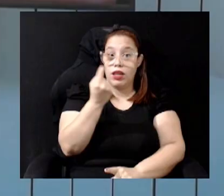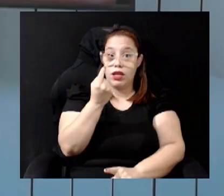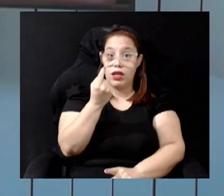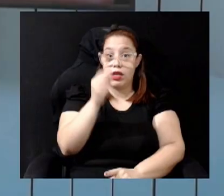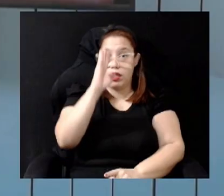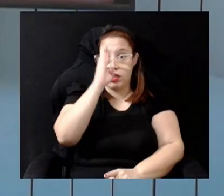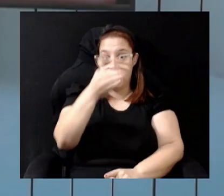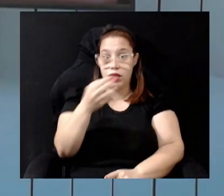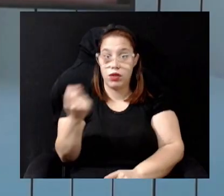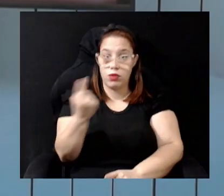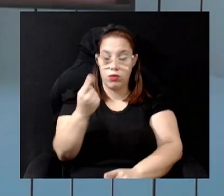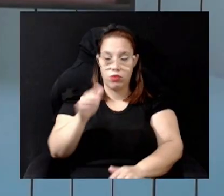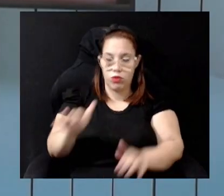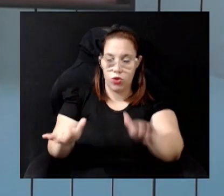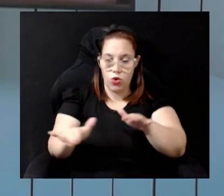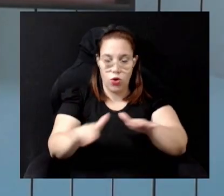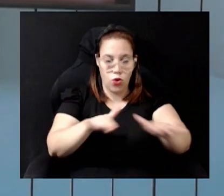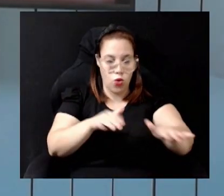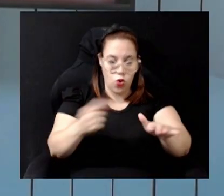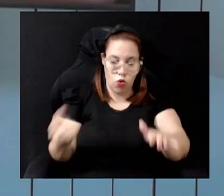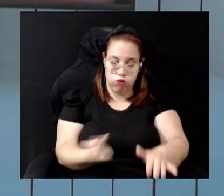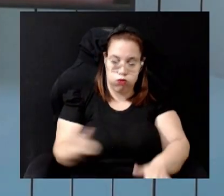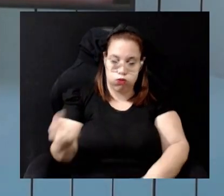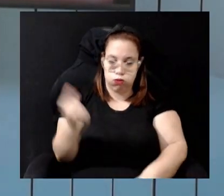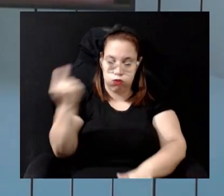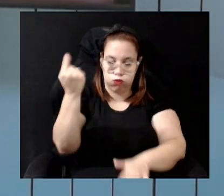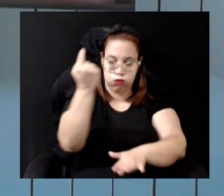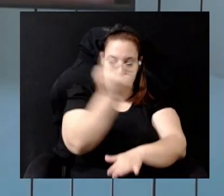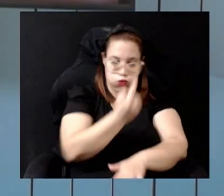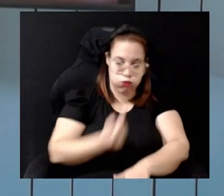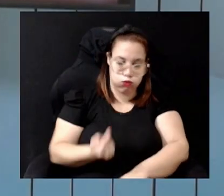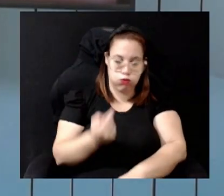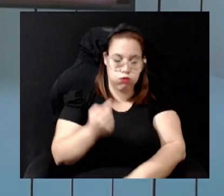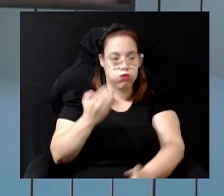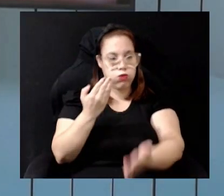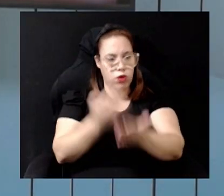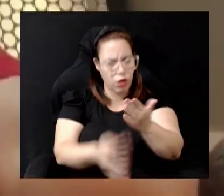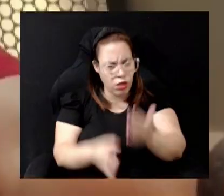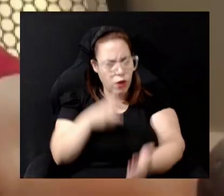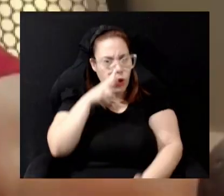onde ele tocou o solo, mas ele perdeu força, é isso que importa, né?